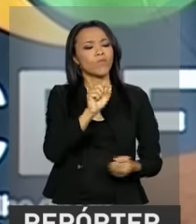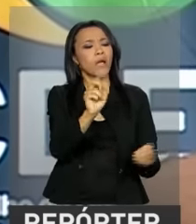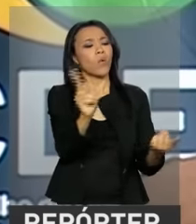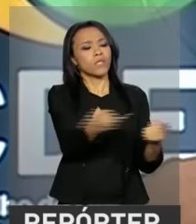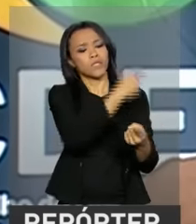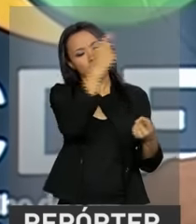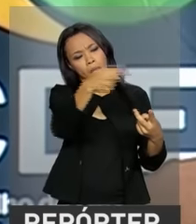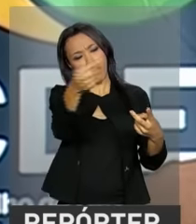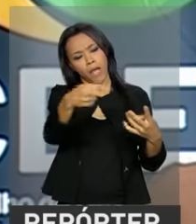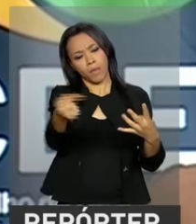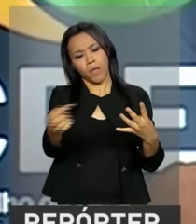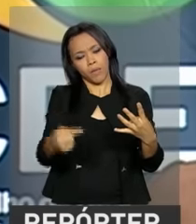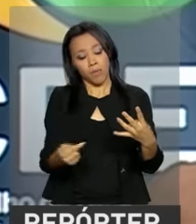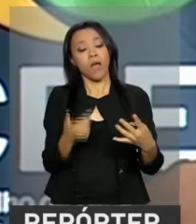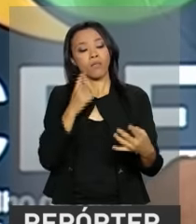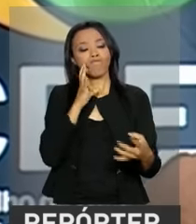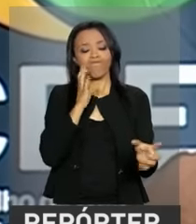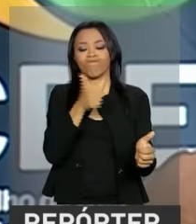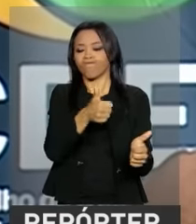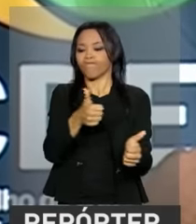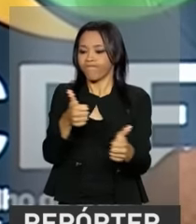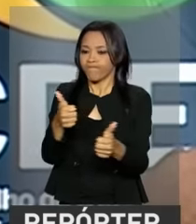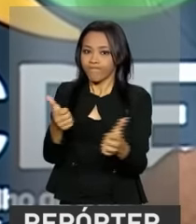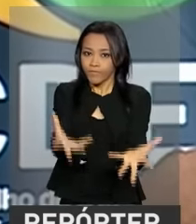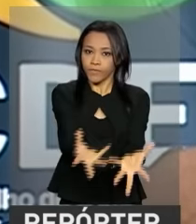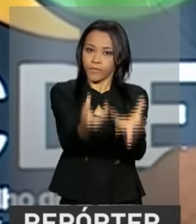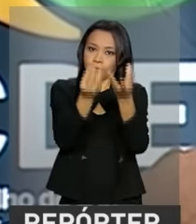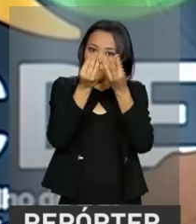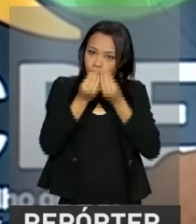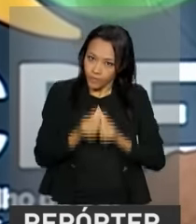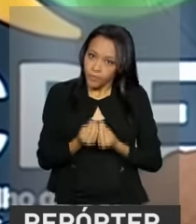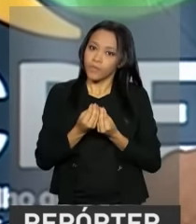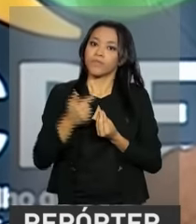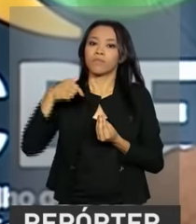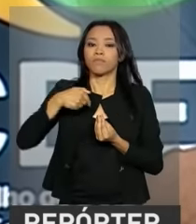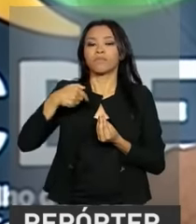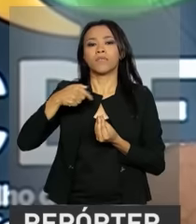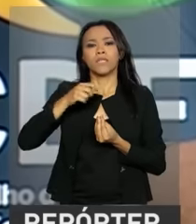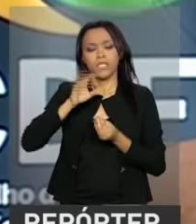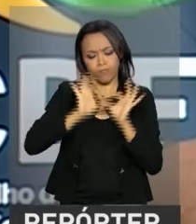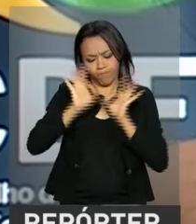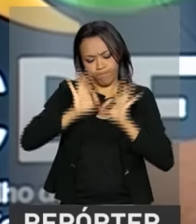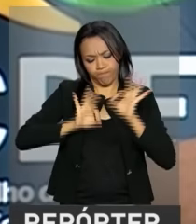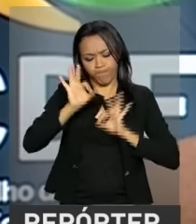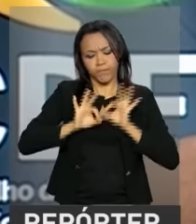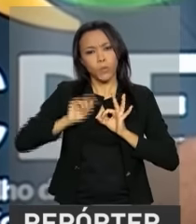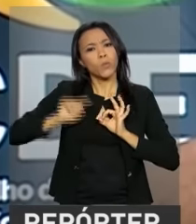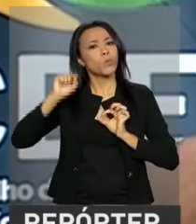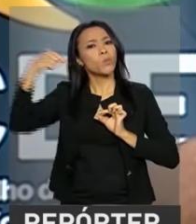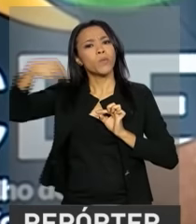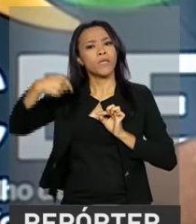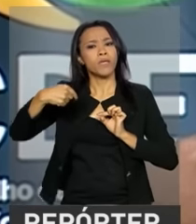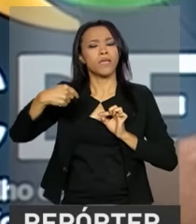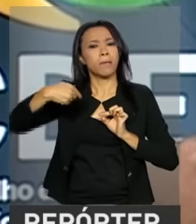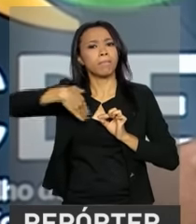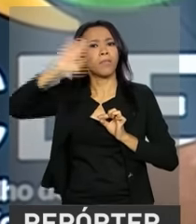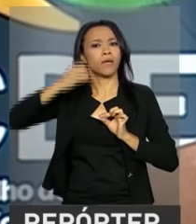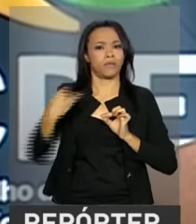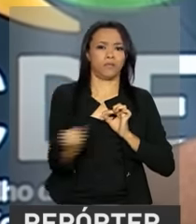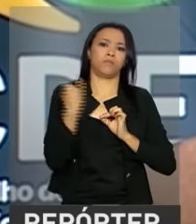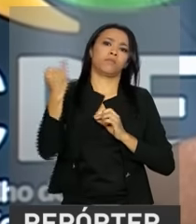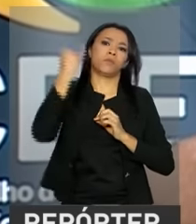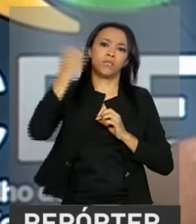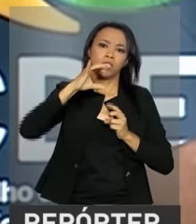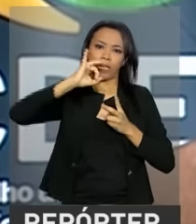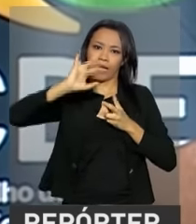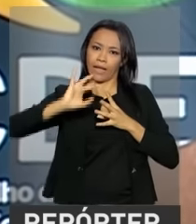sociedade tem a dizer, entendendo o quanto eles têm a contribuir e elencar o que existe de mais importante